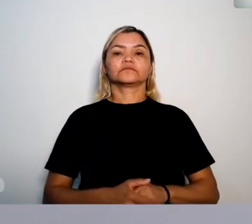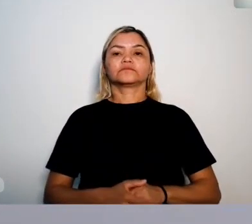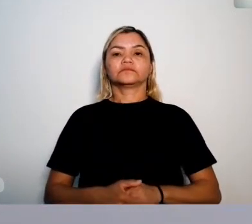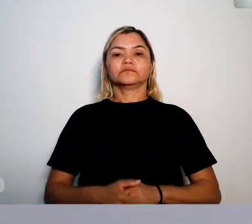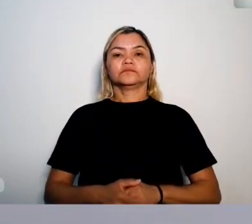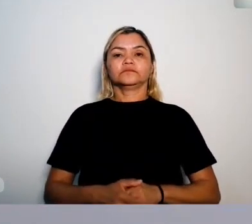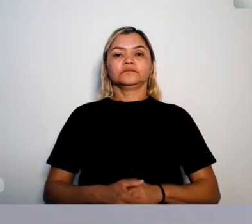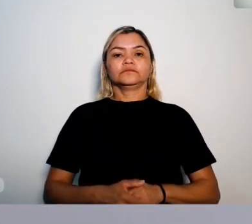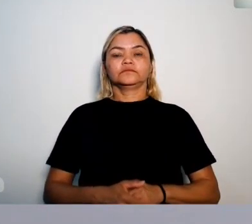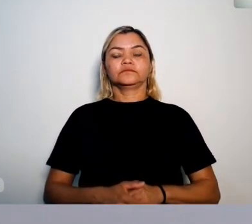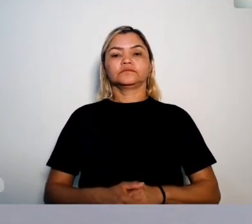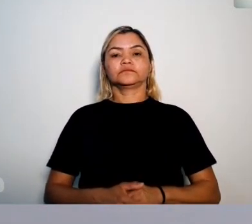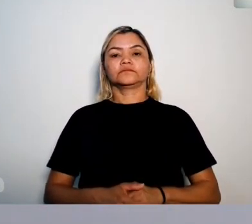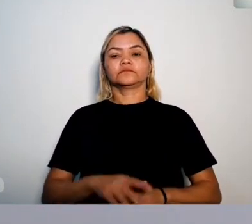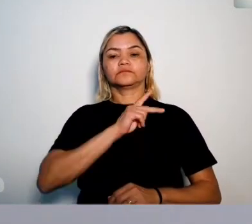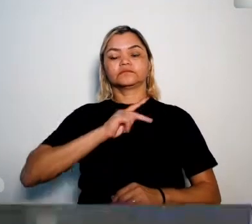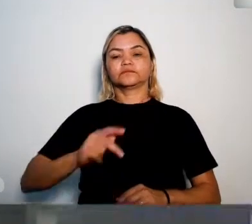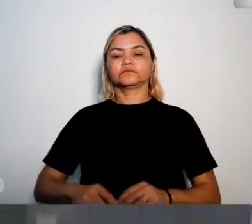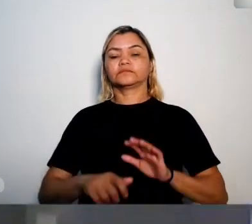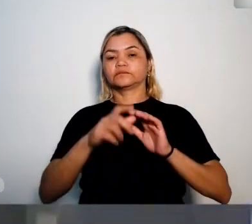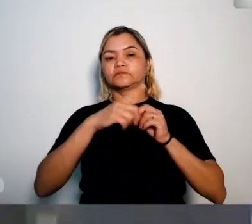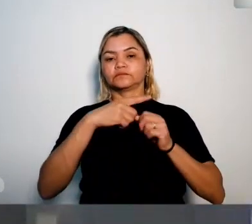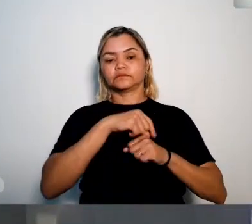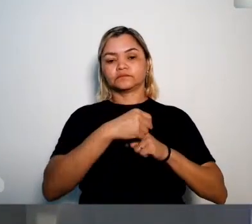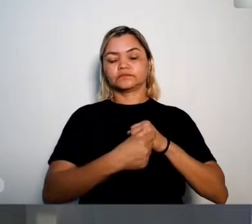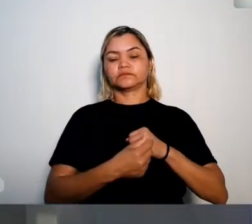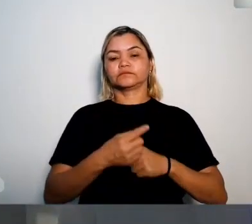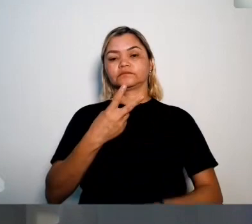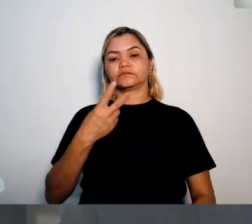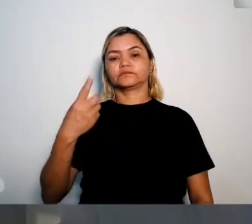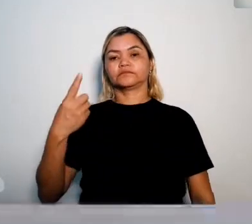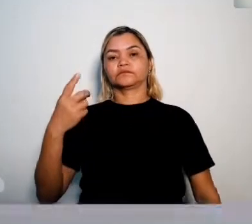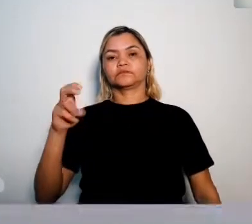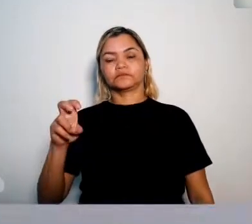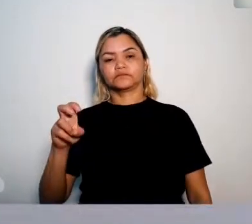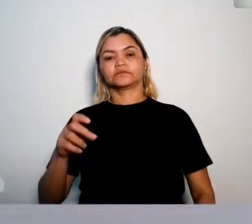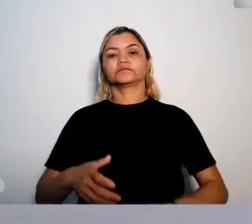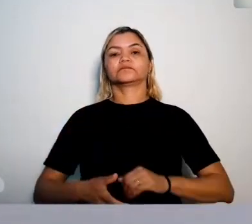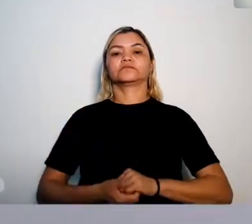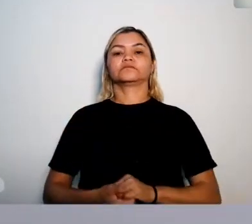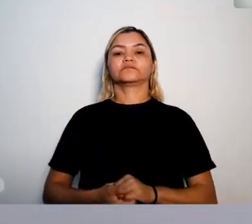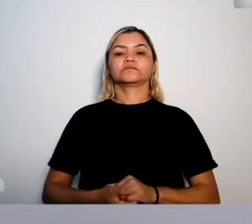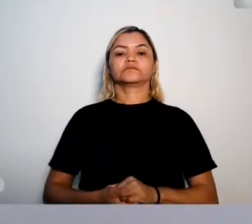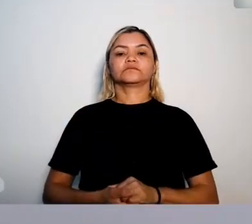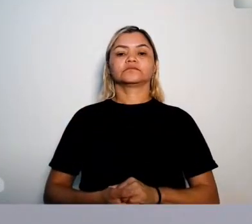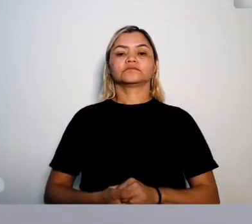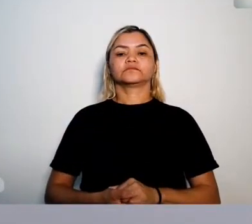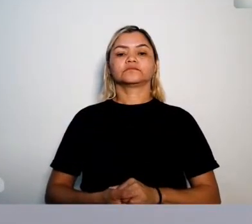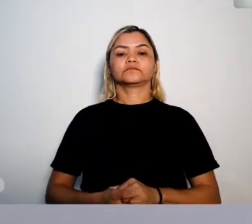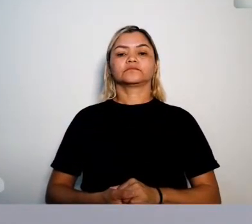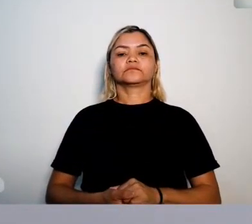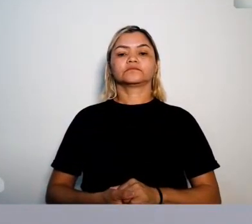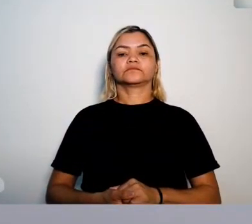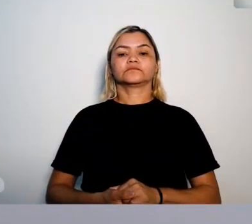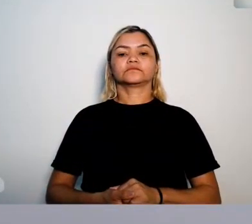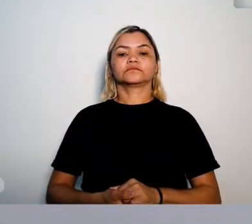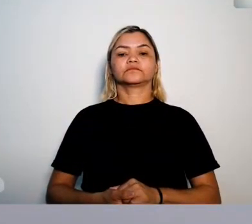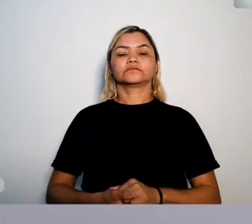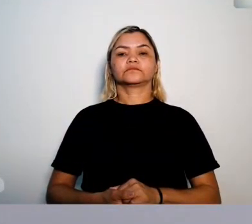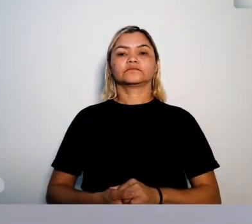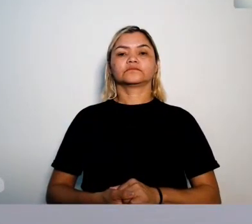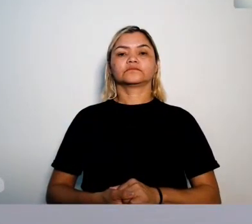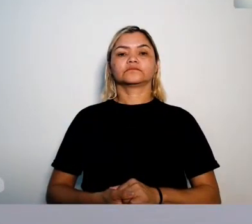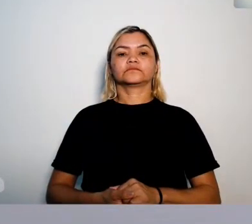Senhor presidente, com base no artigo 215... Não, vereador, eu tenho ação de ordem primária, tem que pôr em votação o pedido